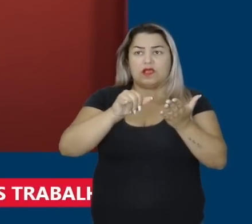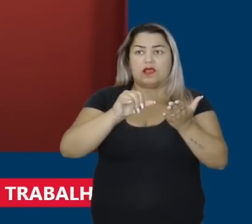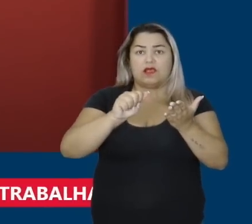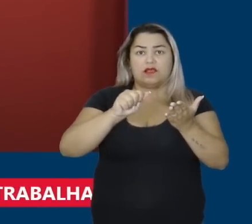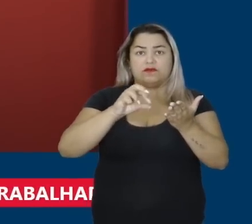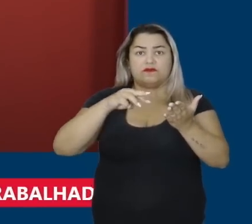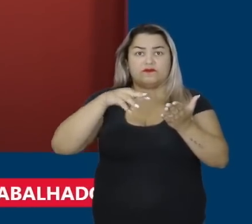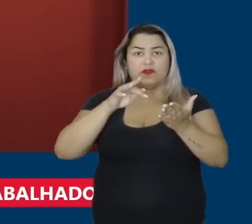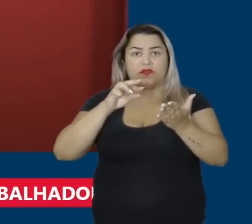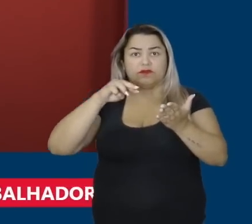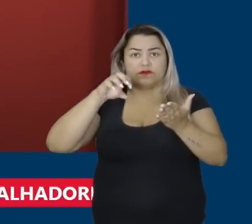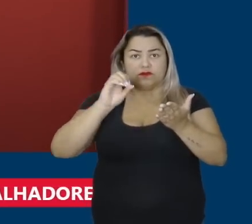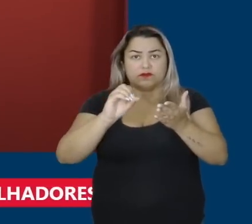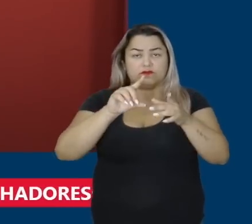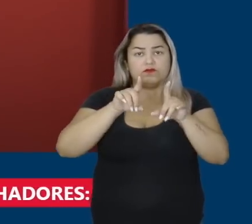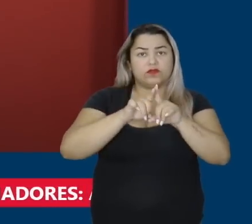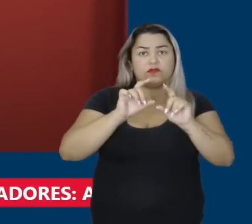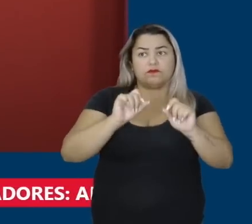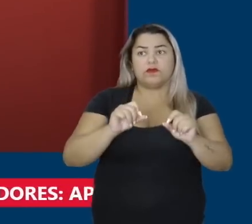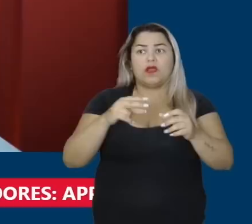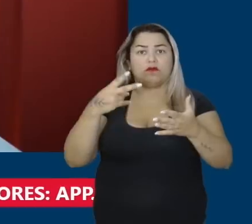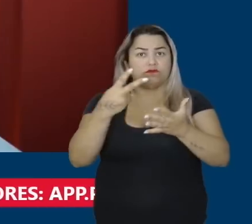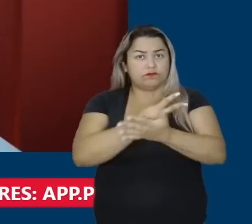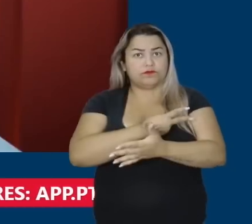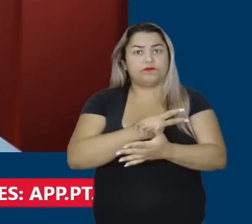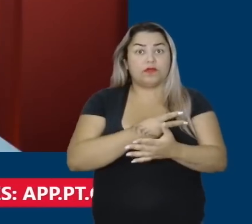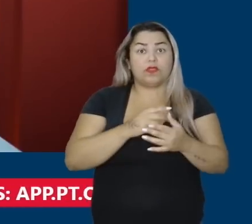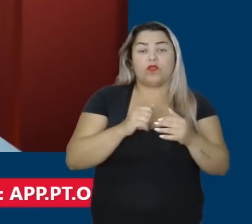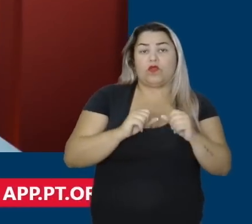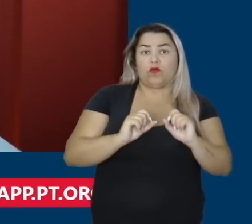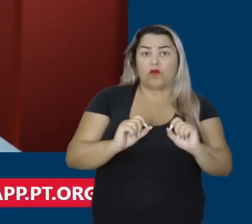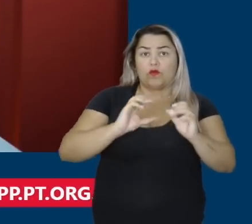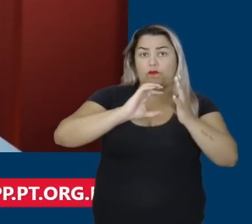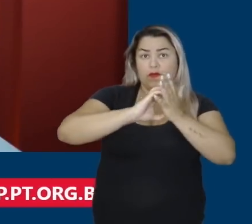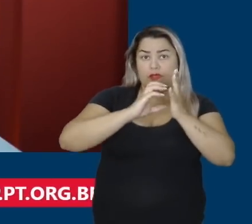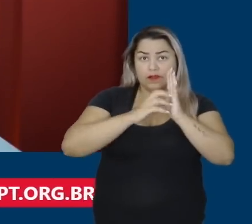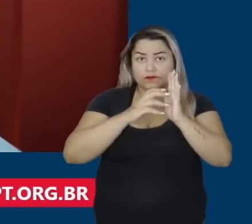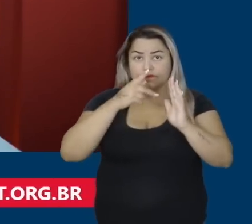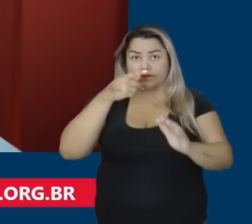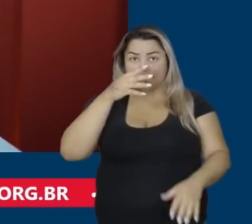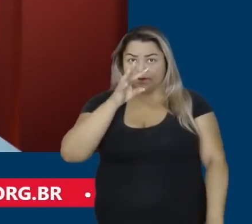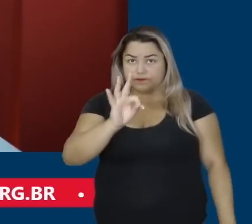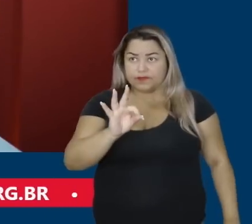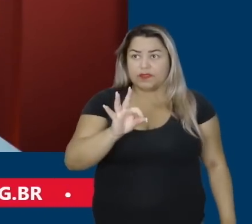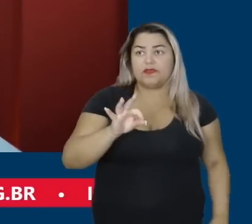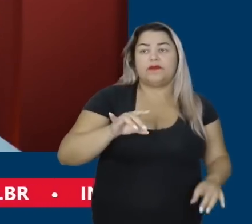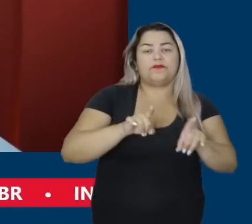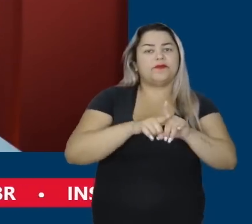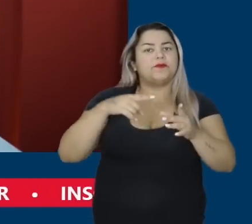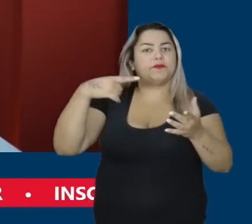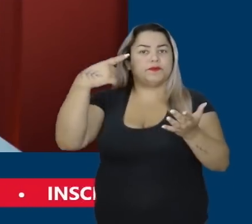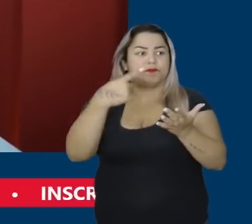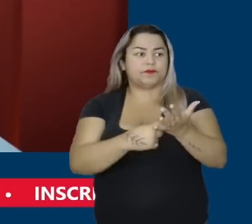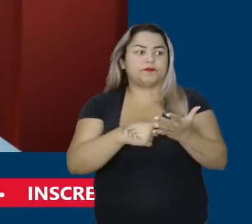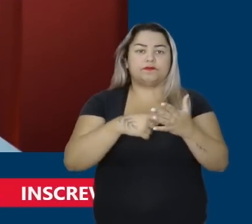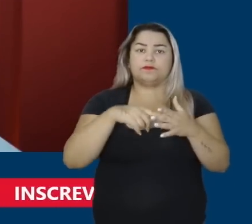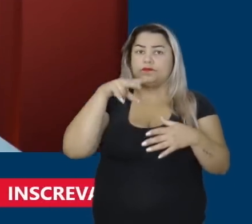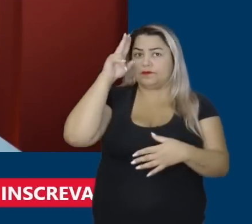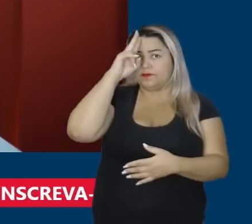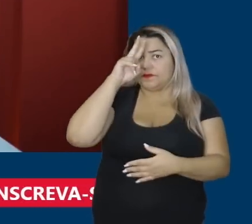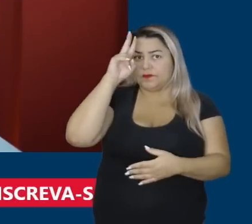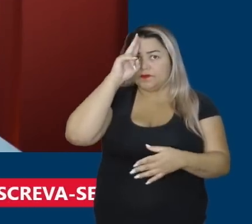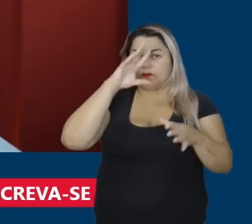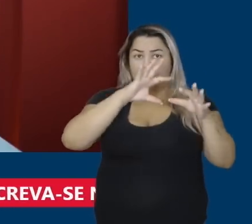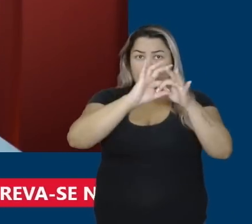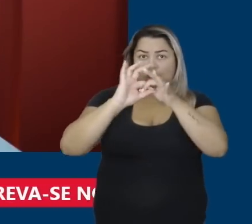que aflorou tão intensamente no último período. O Partido dos Trabalhadores e das Trabalhadoras cumpre um papel histórico no processo de